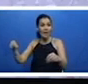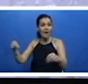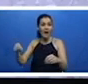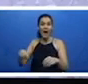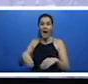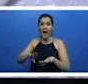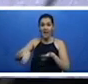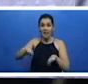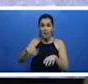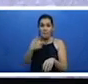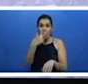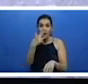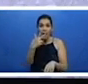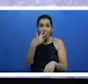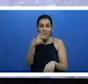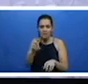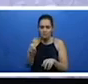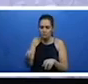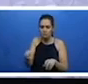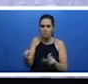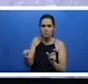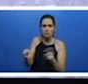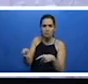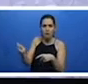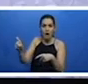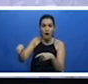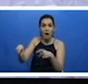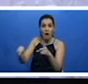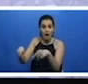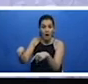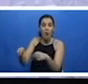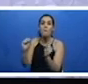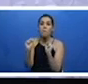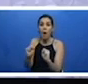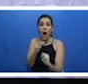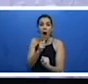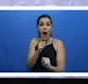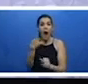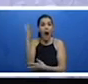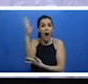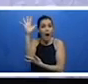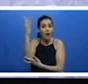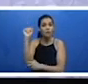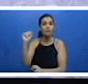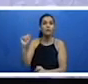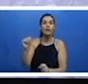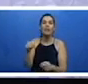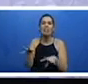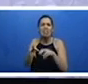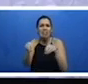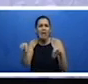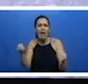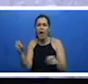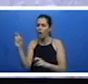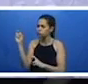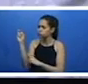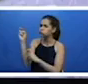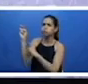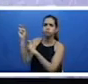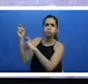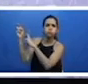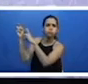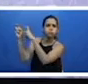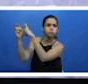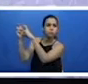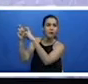nadadeiras, que têm formatos de ganchos, eles conseguem escalar árvores, barrancos, rochas. Neste caso, ele